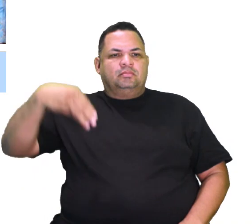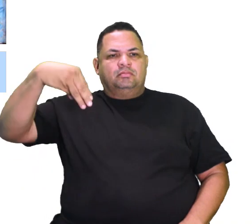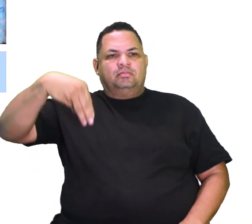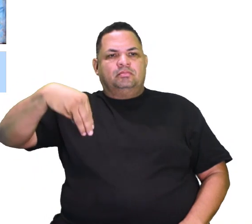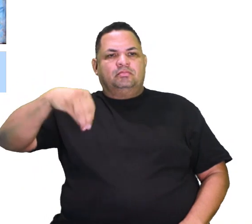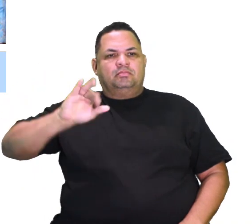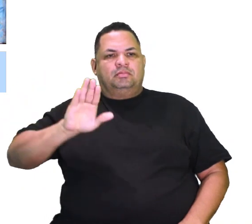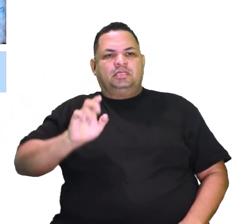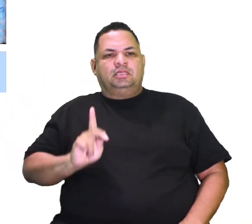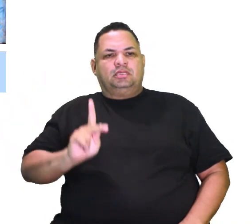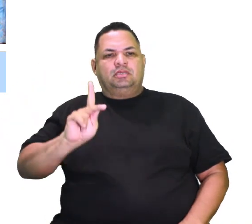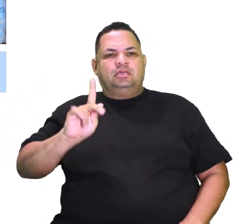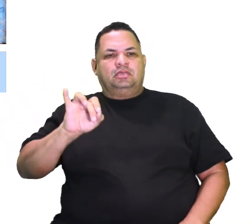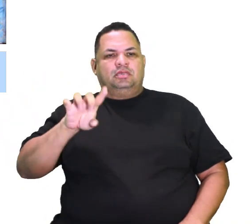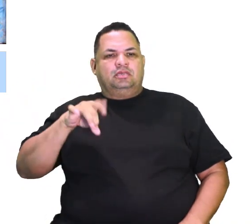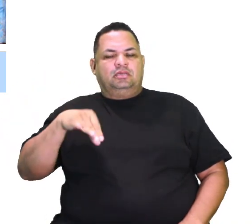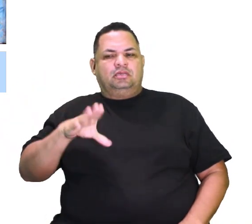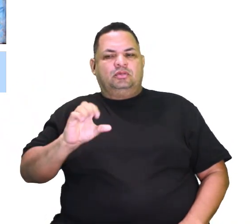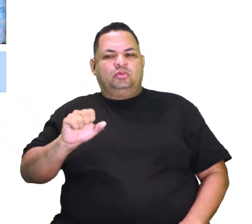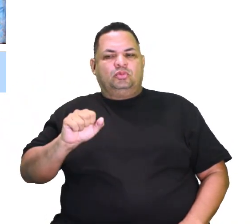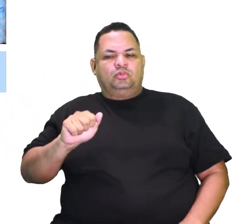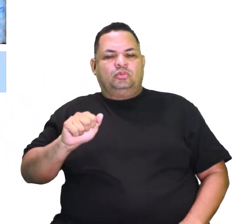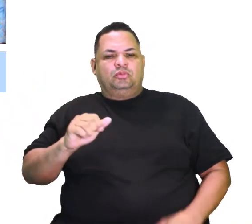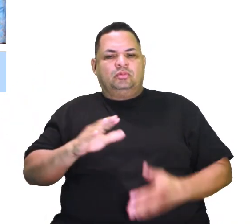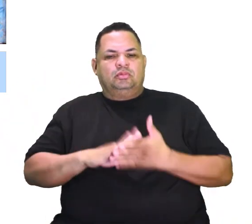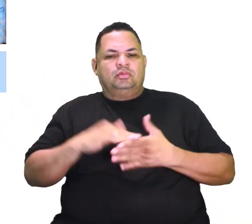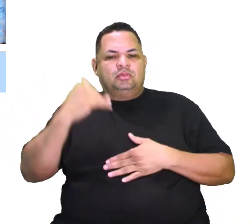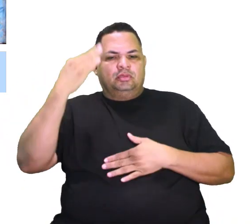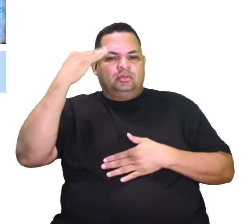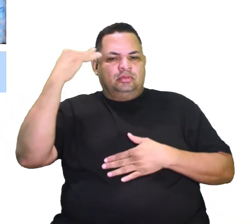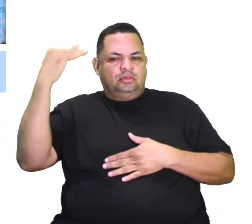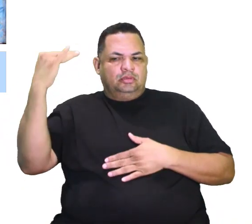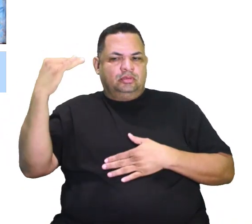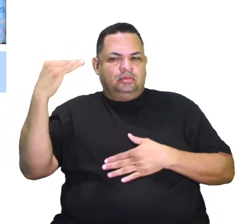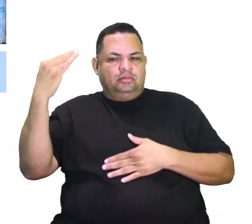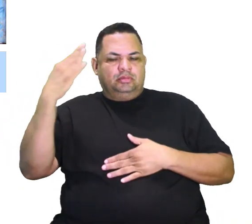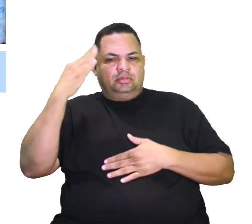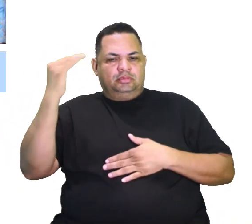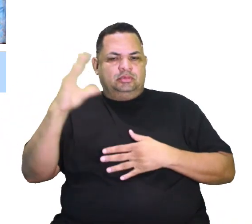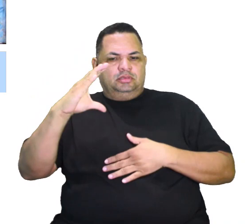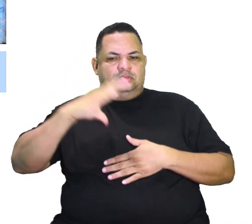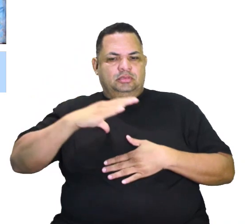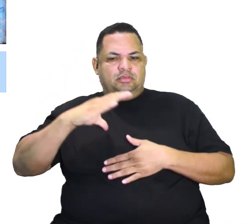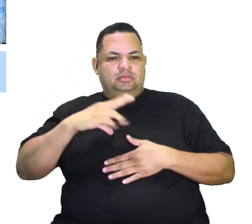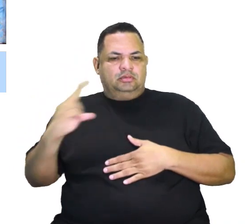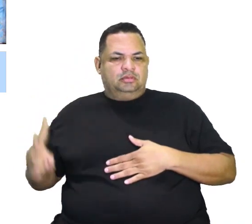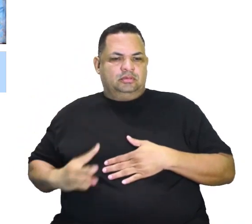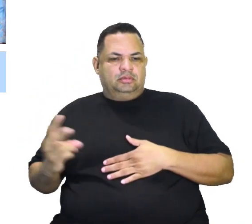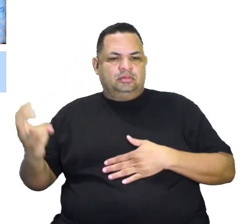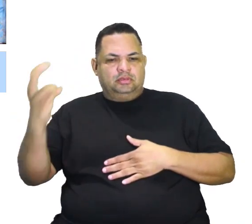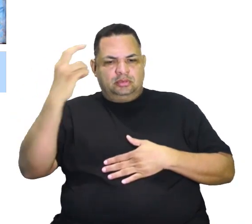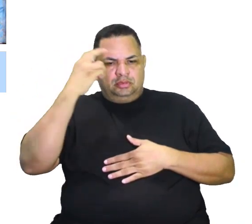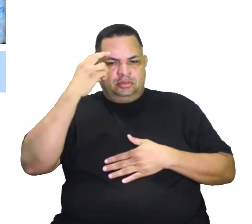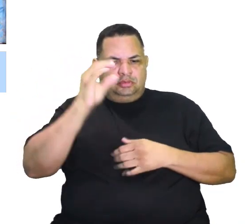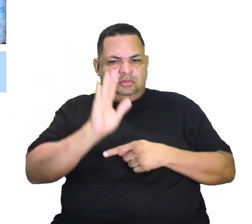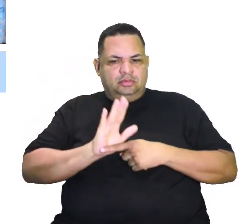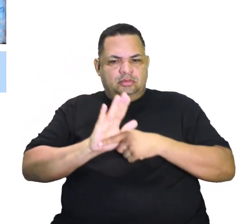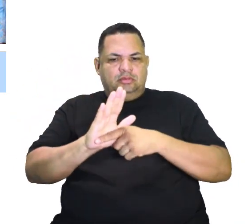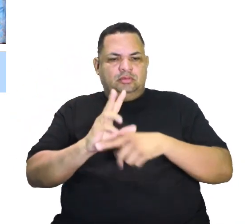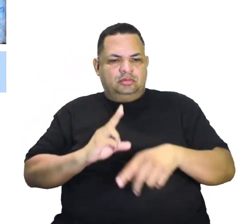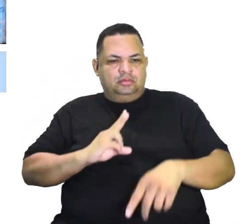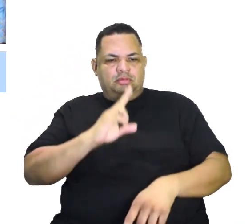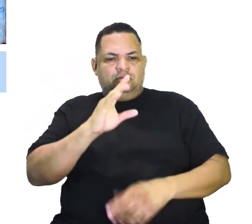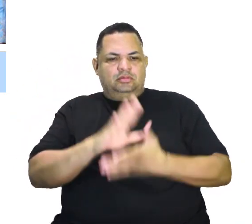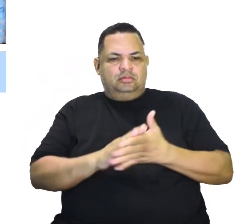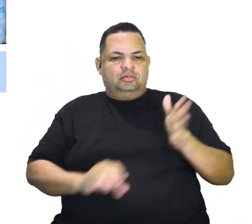rapaz aqui, esse moço. Ele é um artista que homenageia a cidade, valorizando a cultura local, né, de